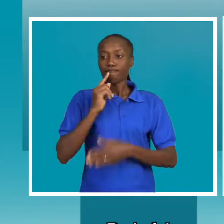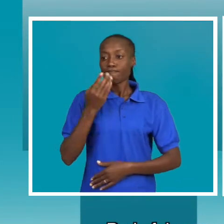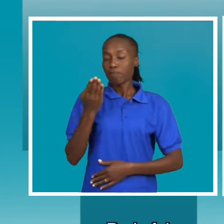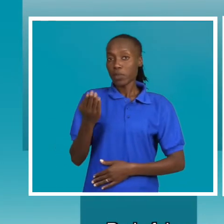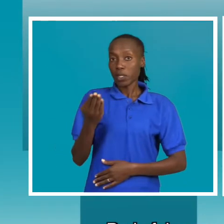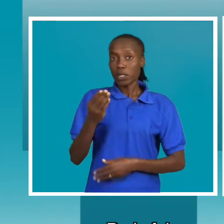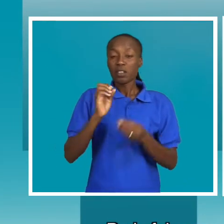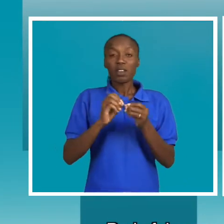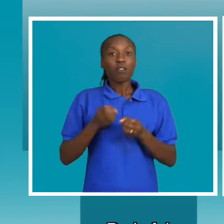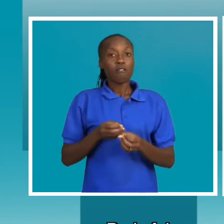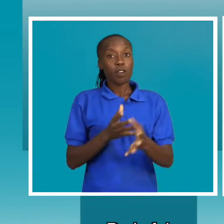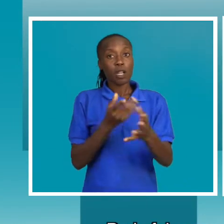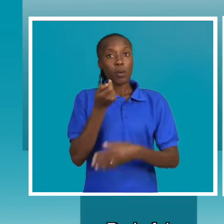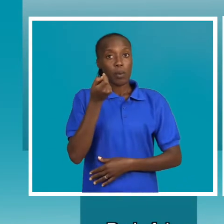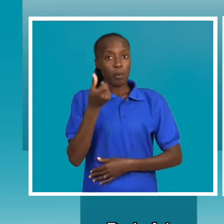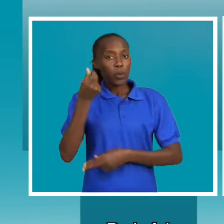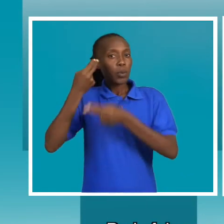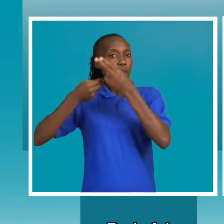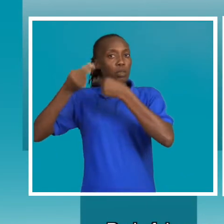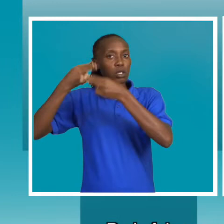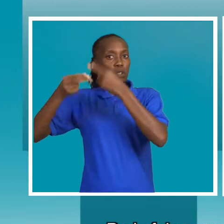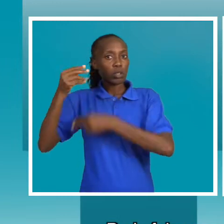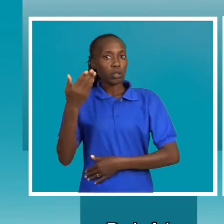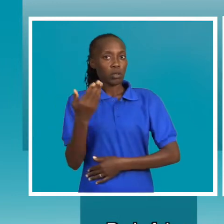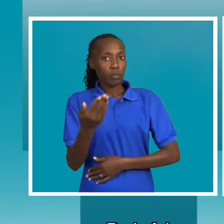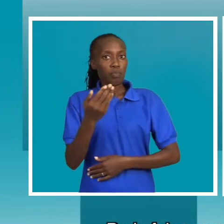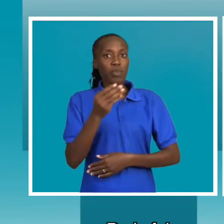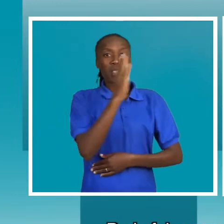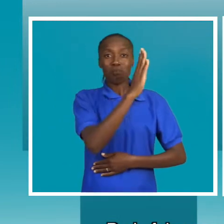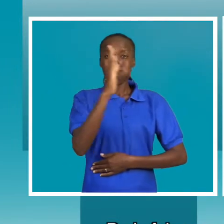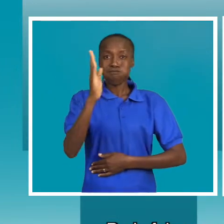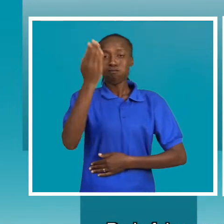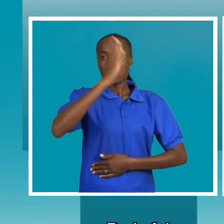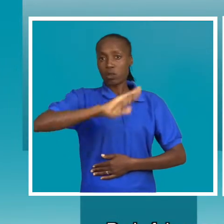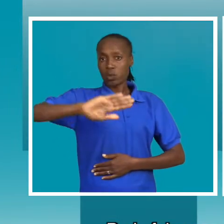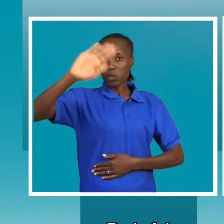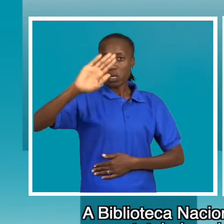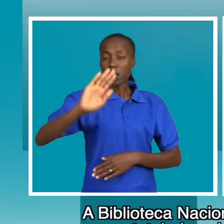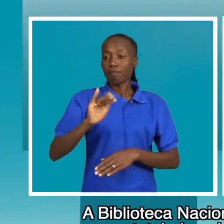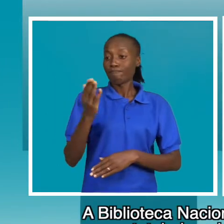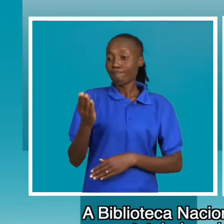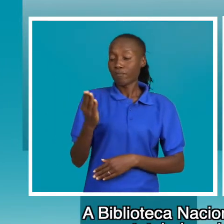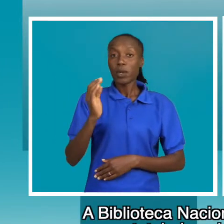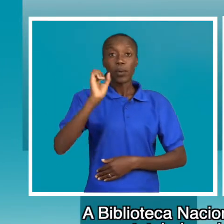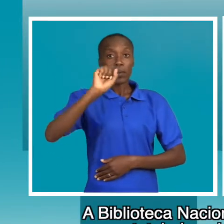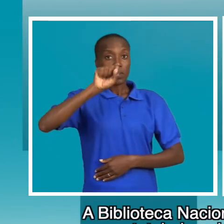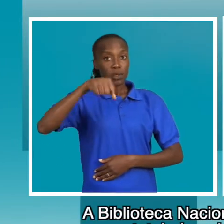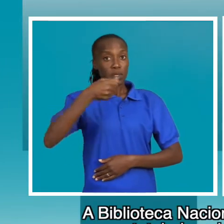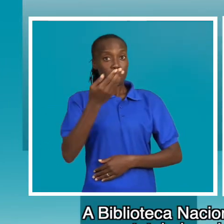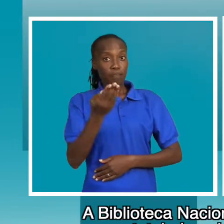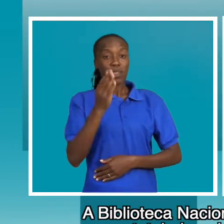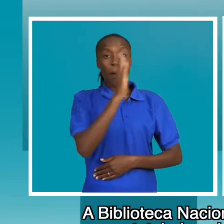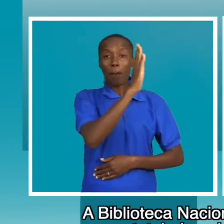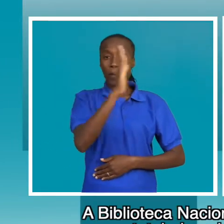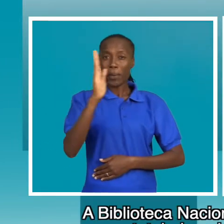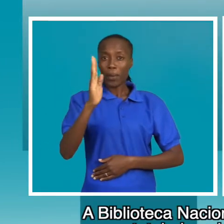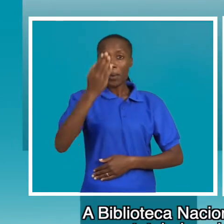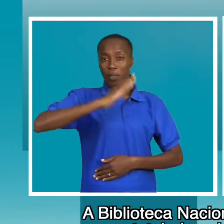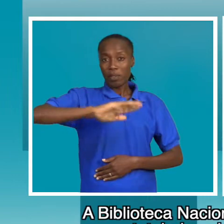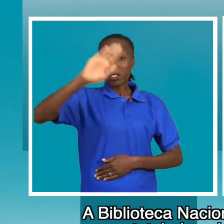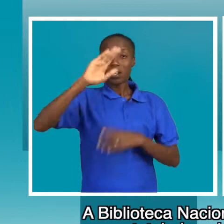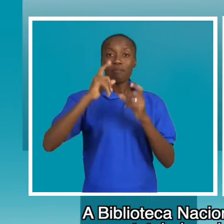Doutor, podemos falar um pouco do historial da Biblioteca Nacional? Pois, a Biblioteca Nacional